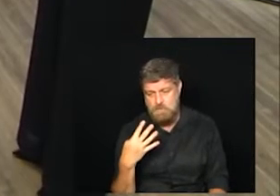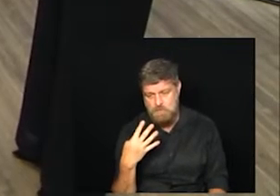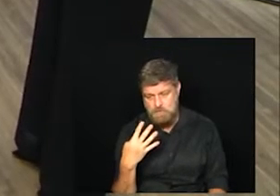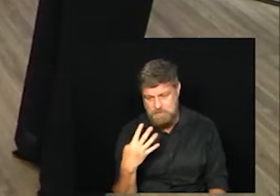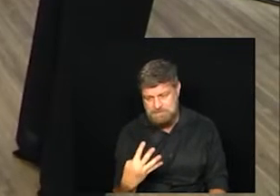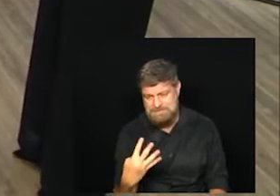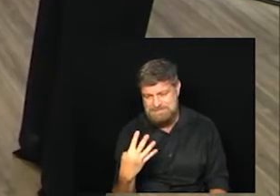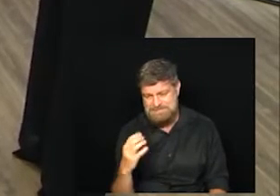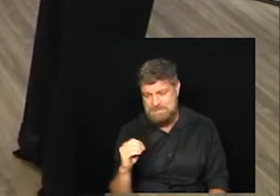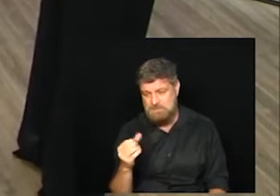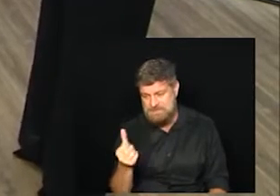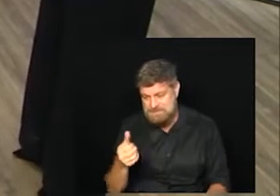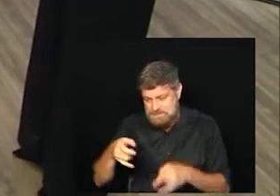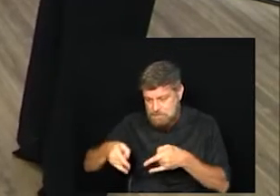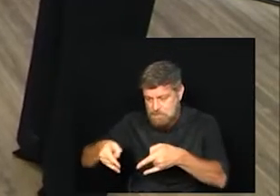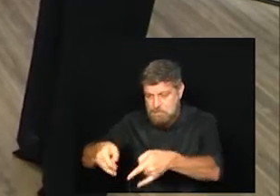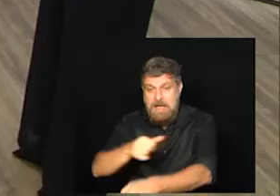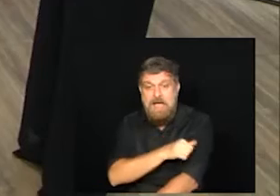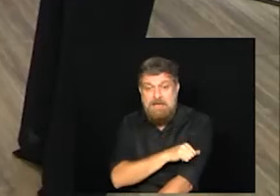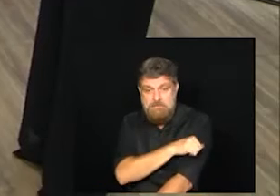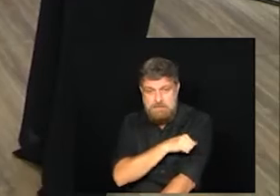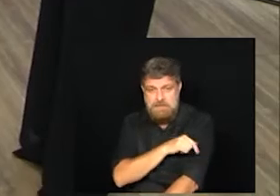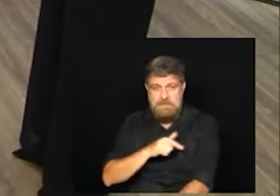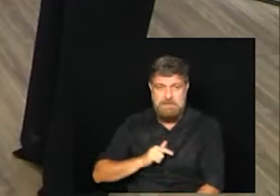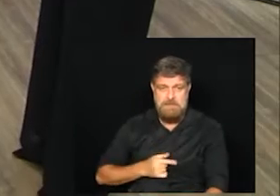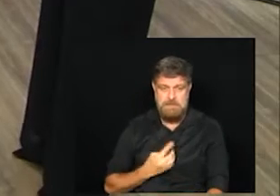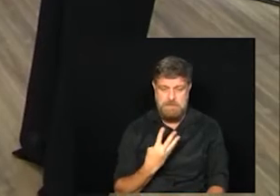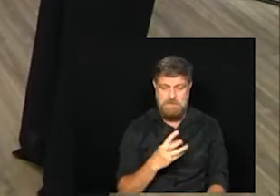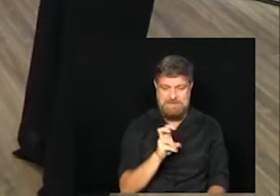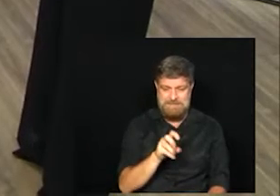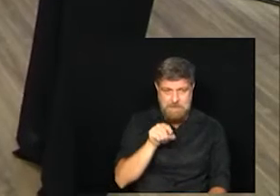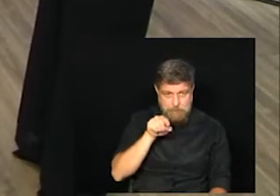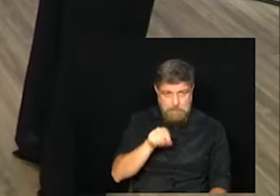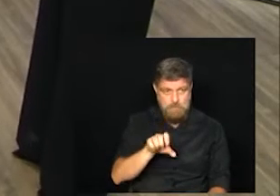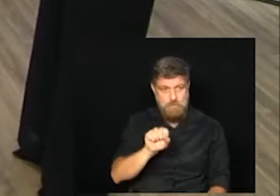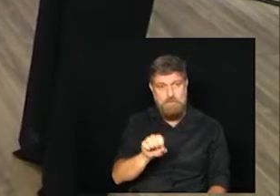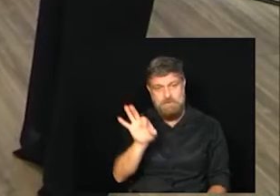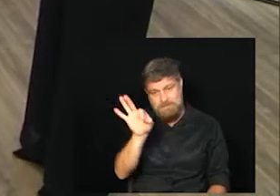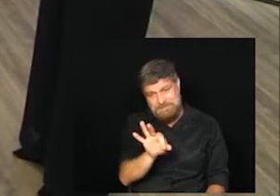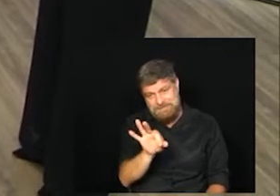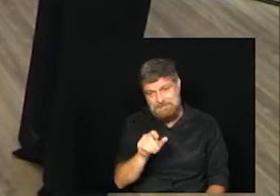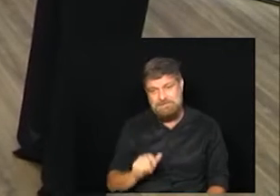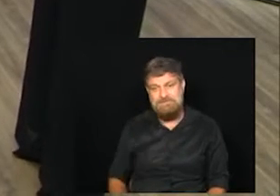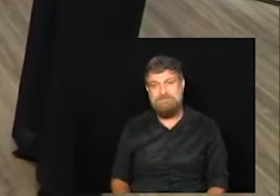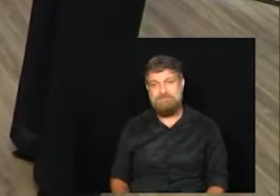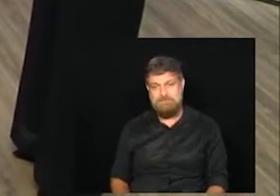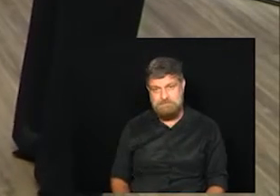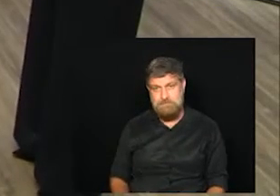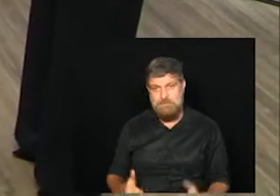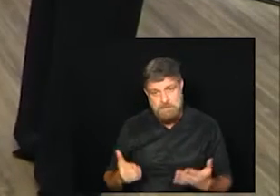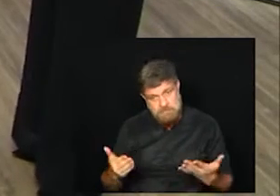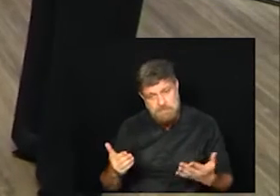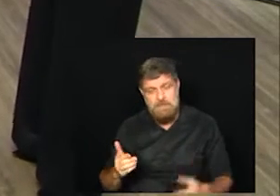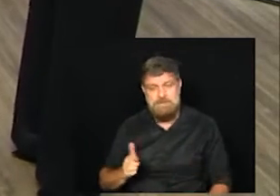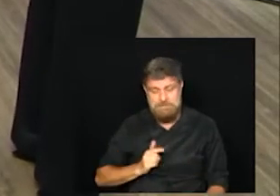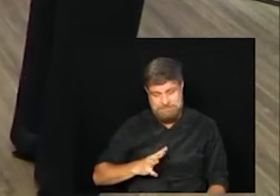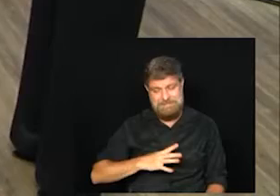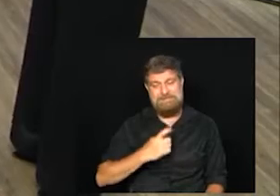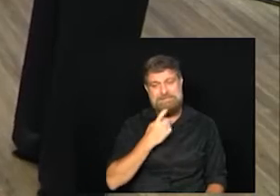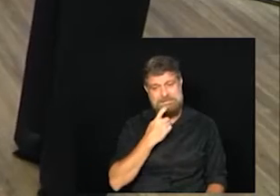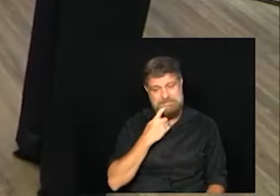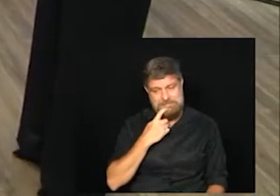4.406 em enfermaria. Então, são 45,8% e na Grande São Paulo, 42,7%. Mas